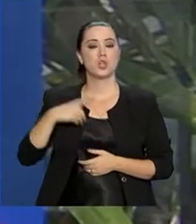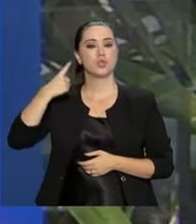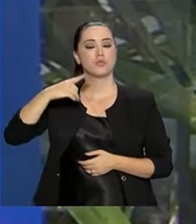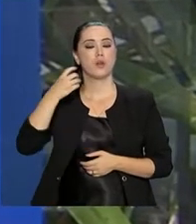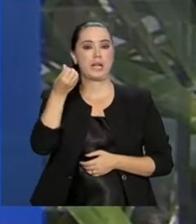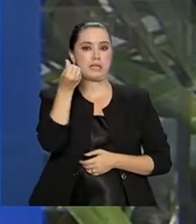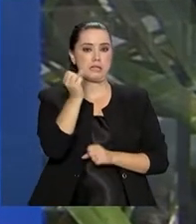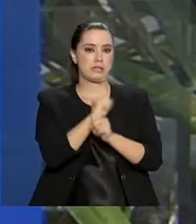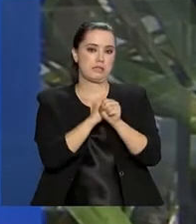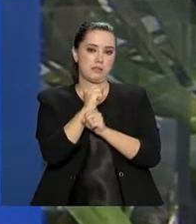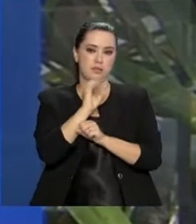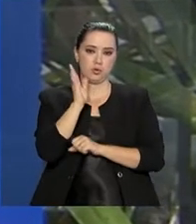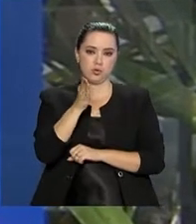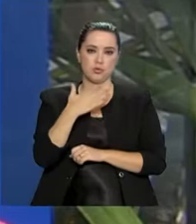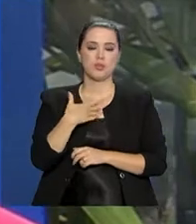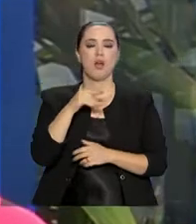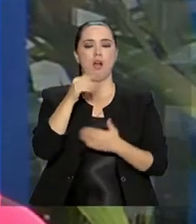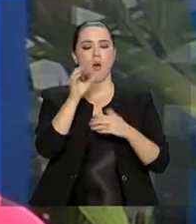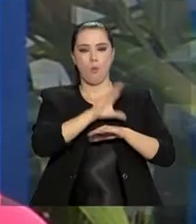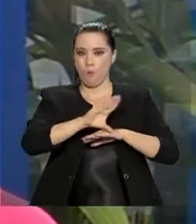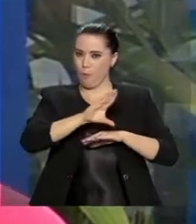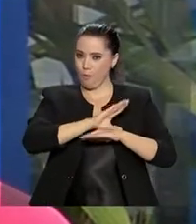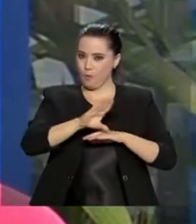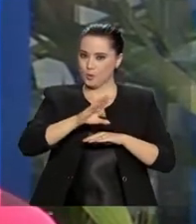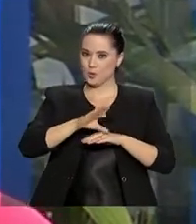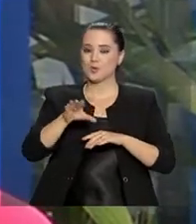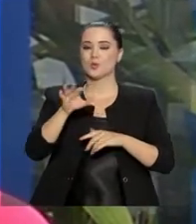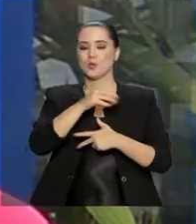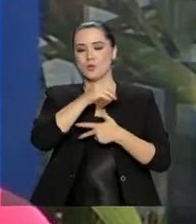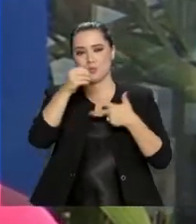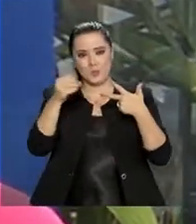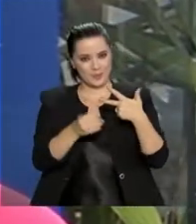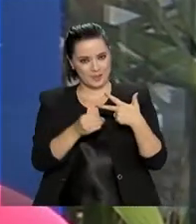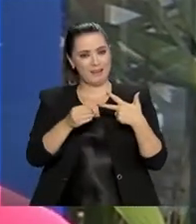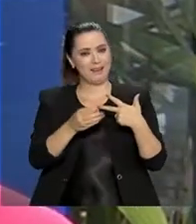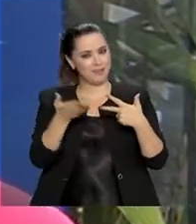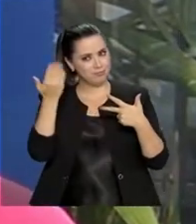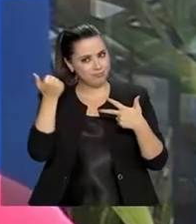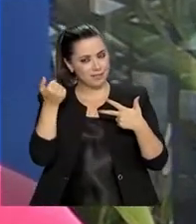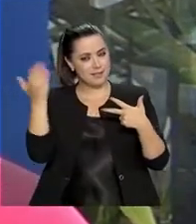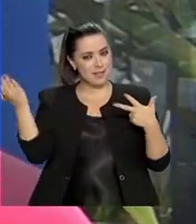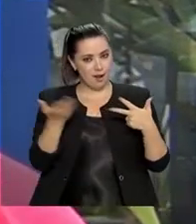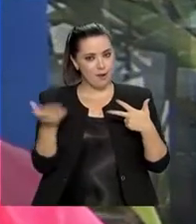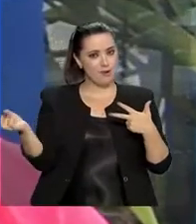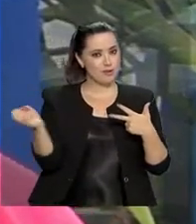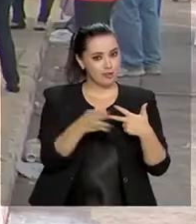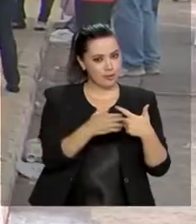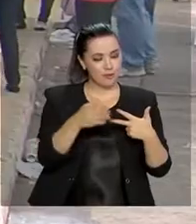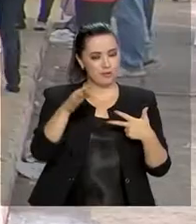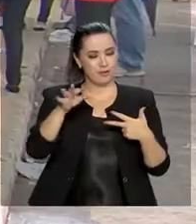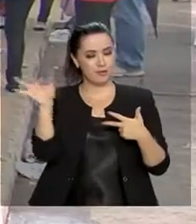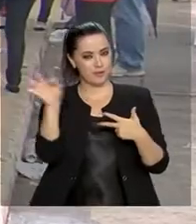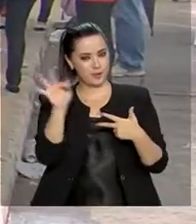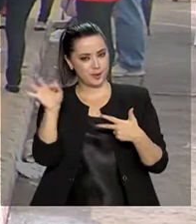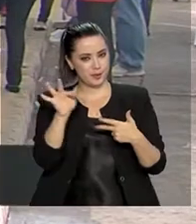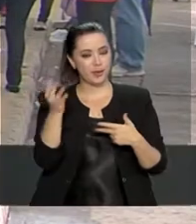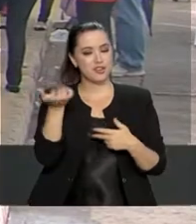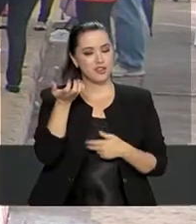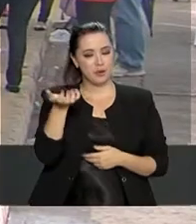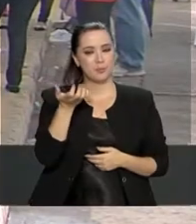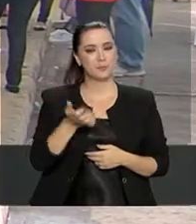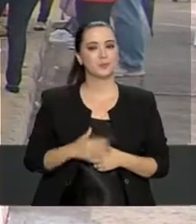há 6 anos, ele fez o curso de direito pelo Enem e agora quer uma nova faculdade. Tenho pretensões